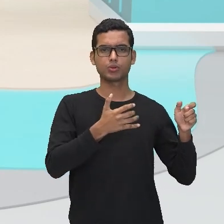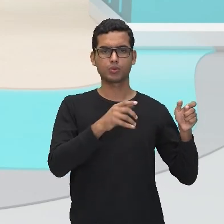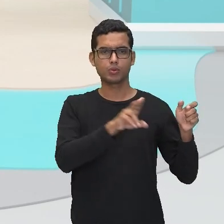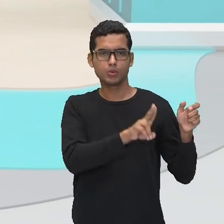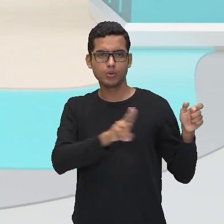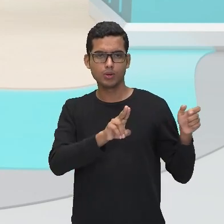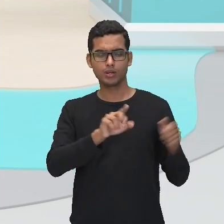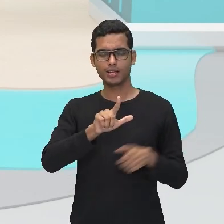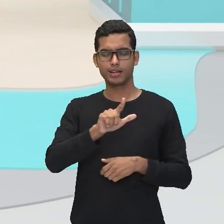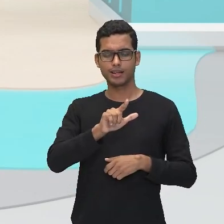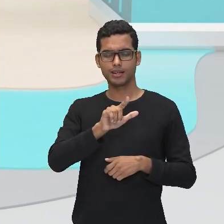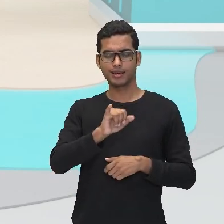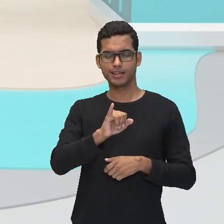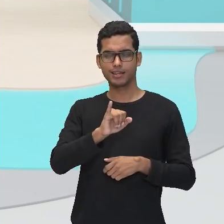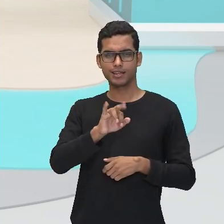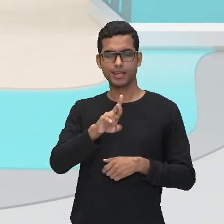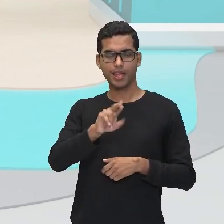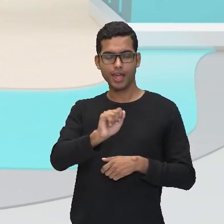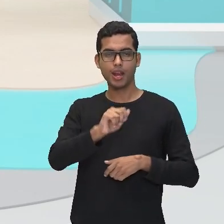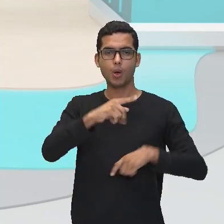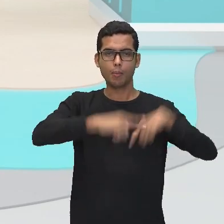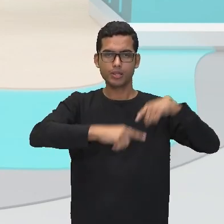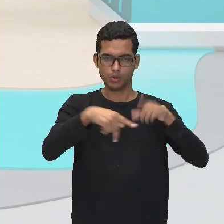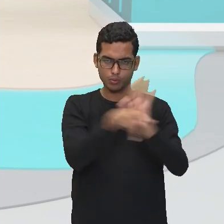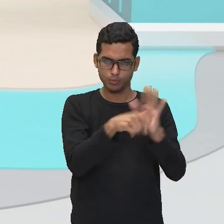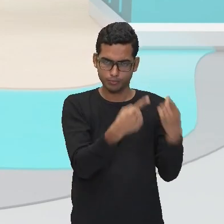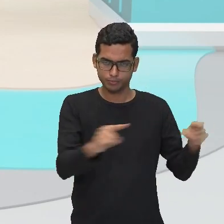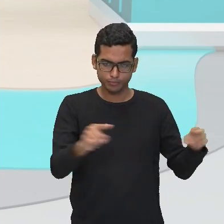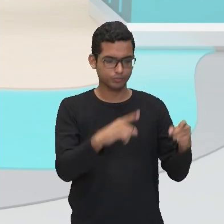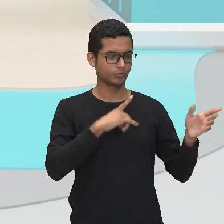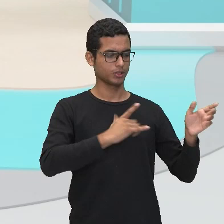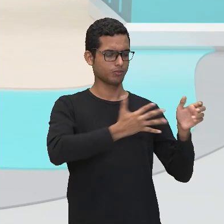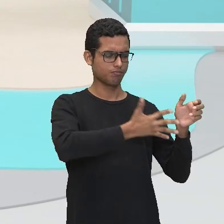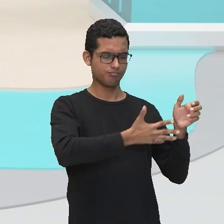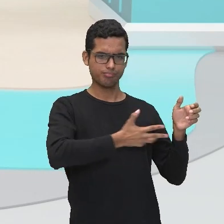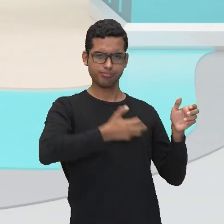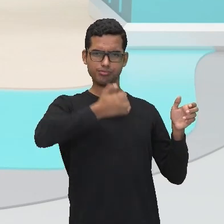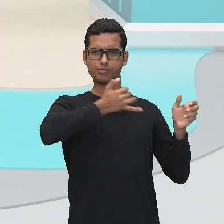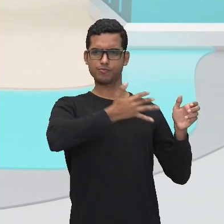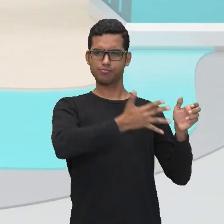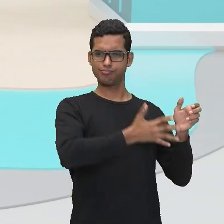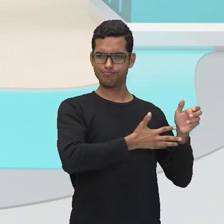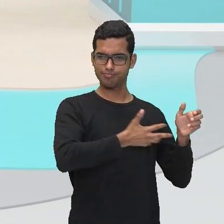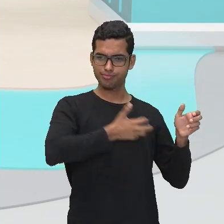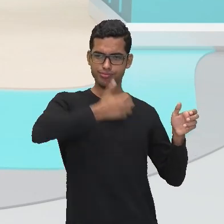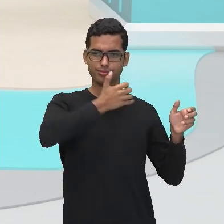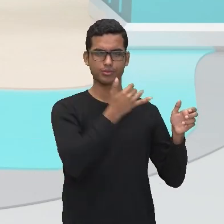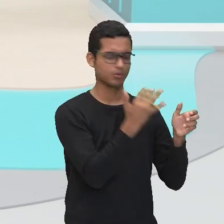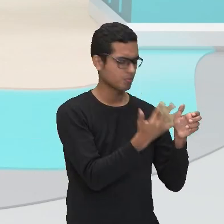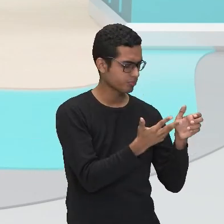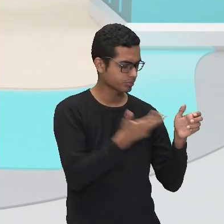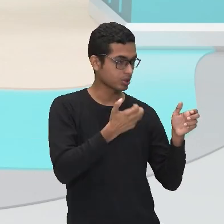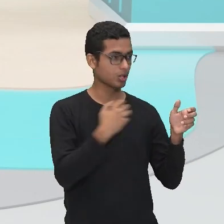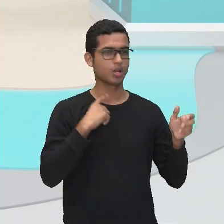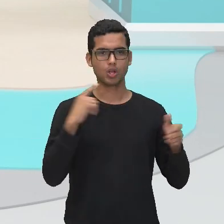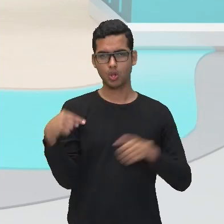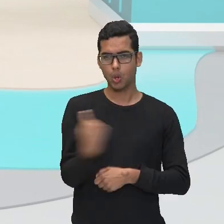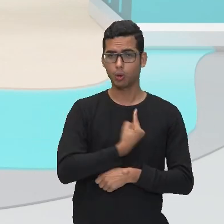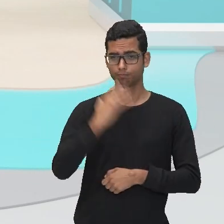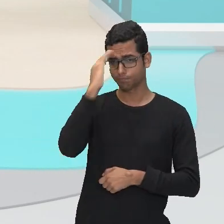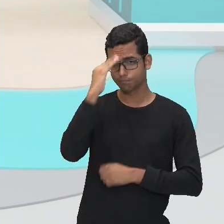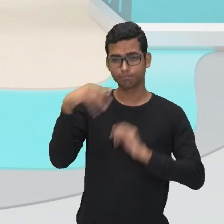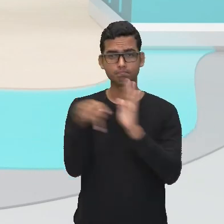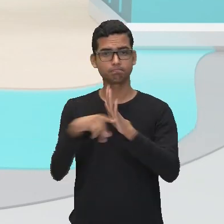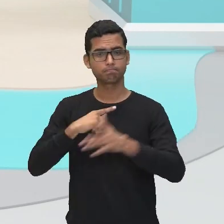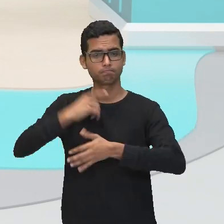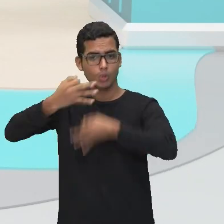chamado lira. E daí, então, nós entendemos, né, e os críticos falam que